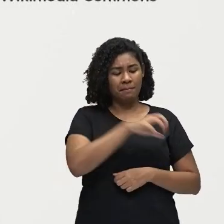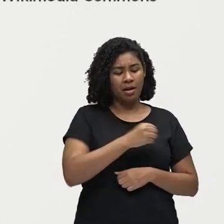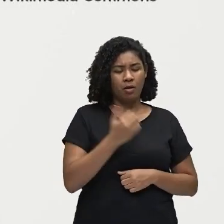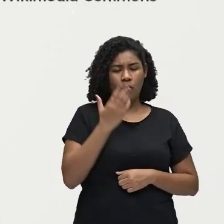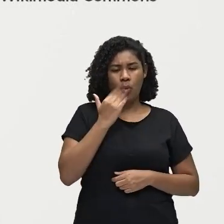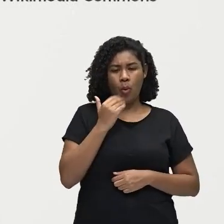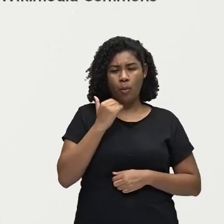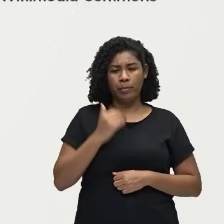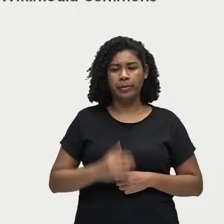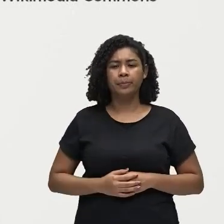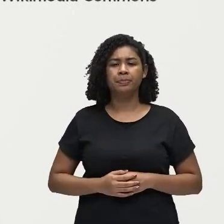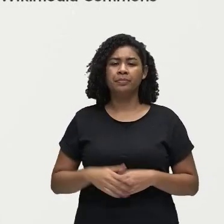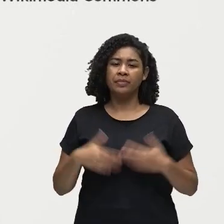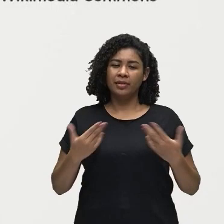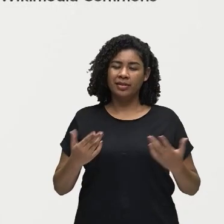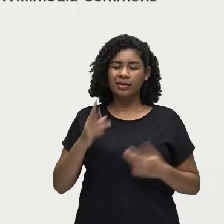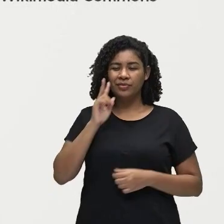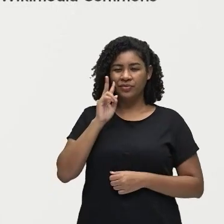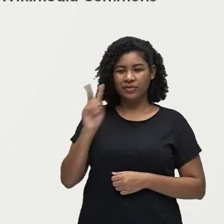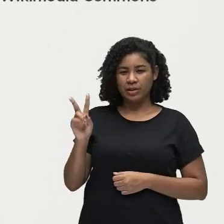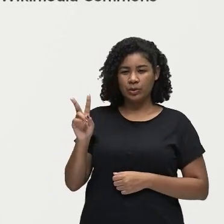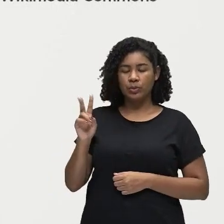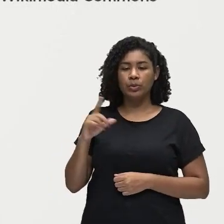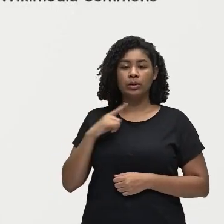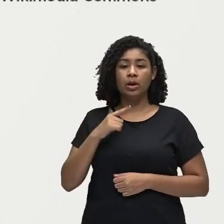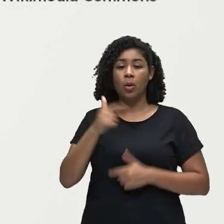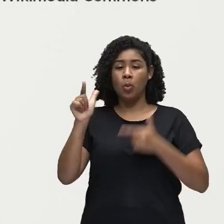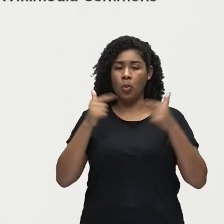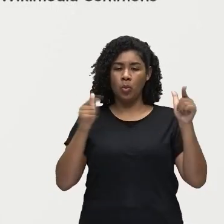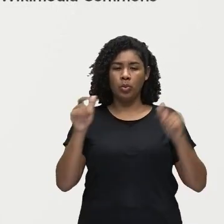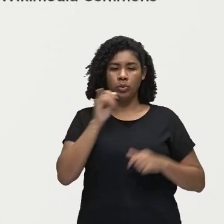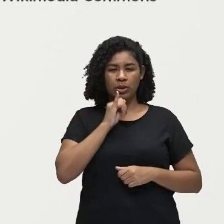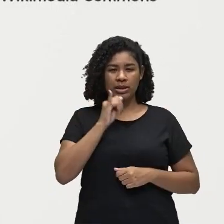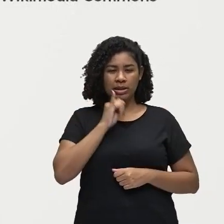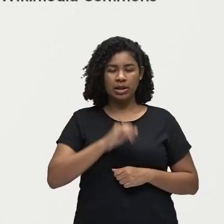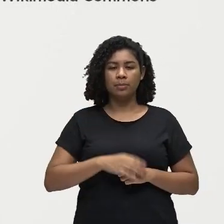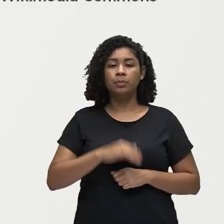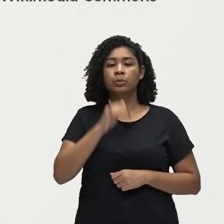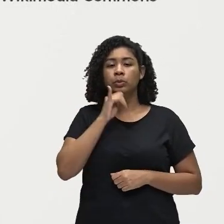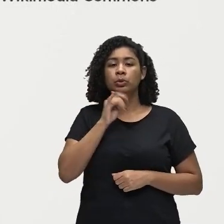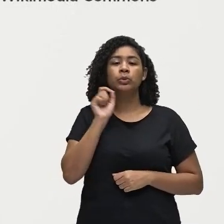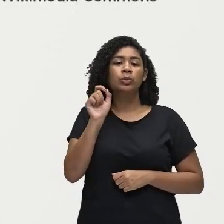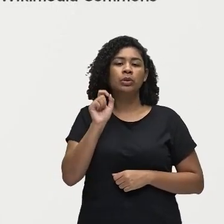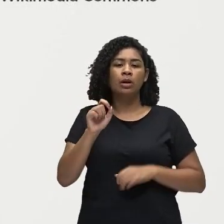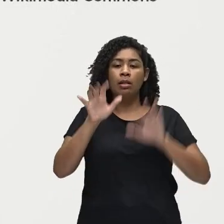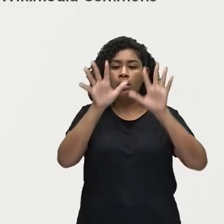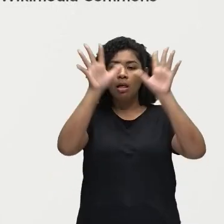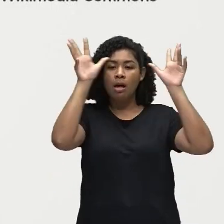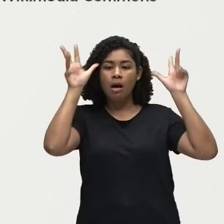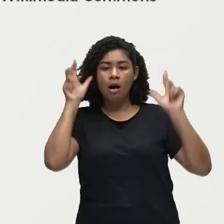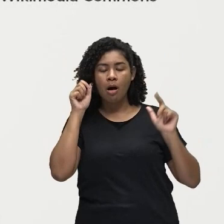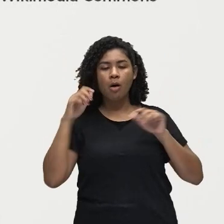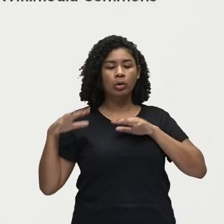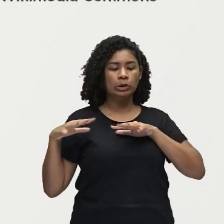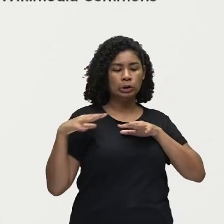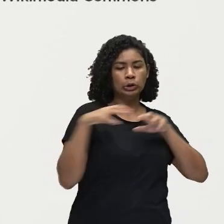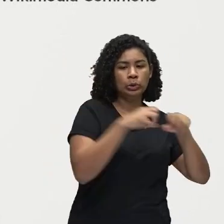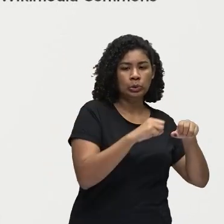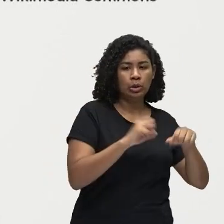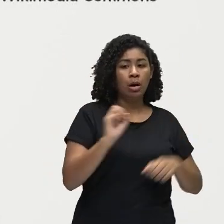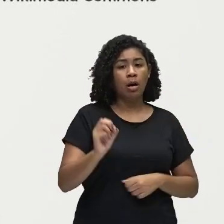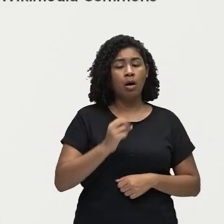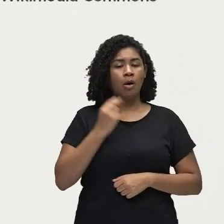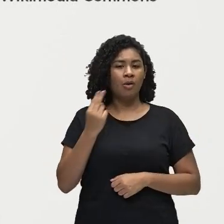A gente viu também, a gente tem outros exemplos também, como o do leão atacando um búfalo ou uma